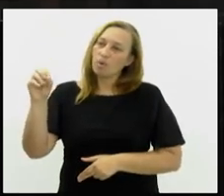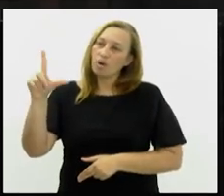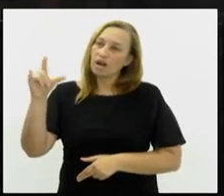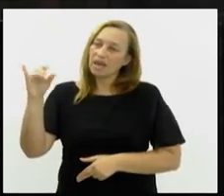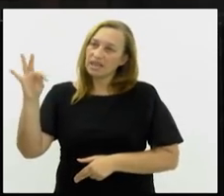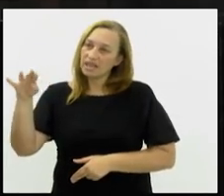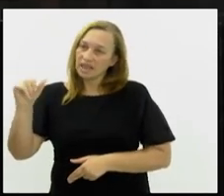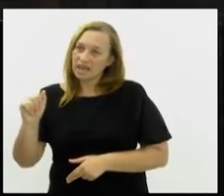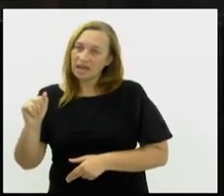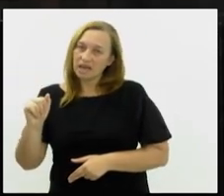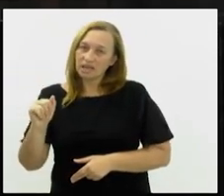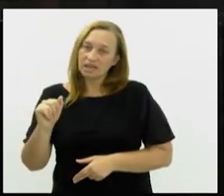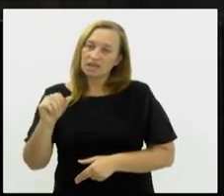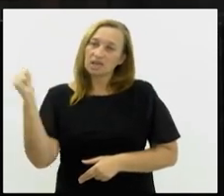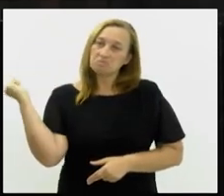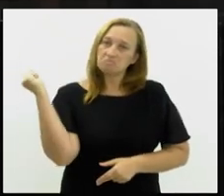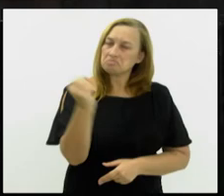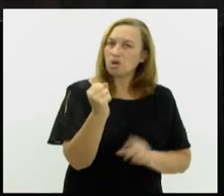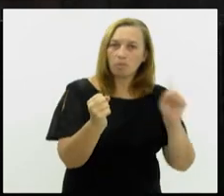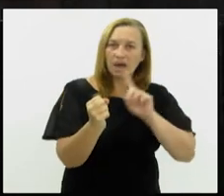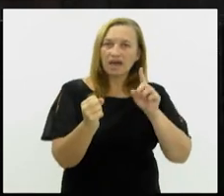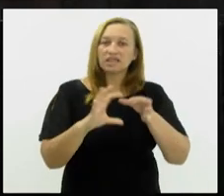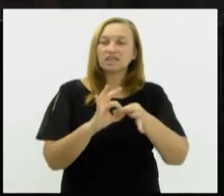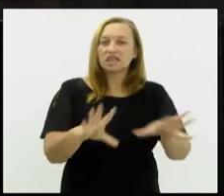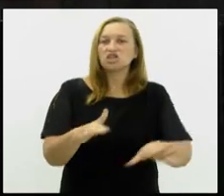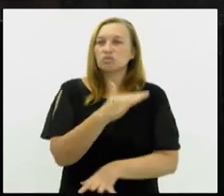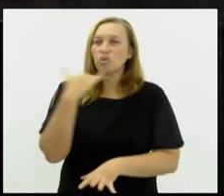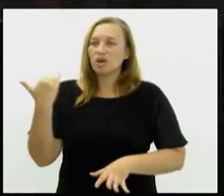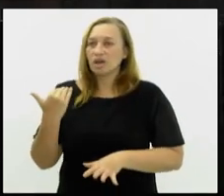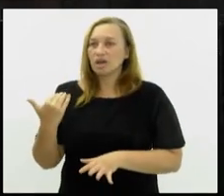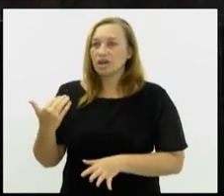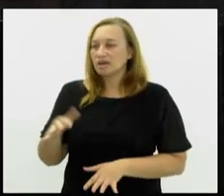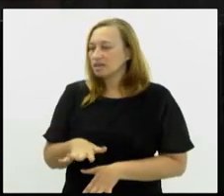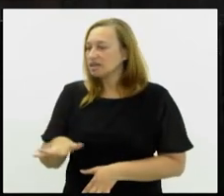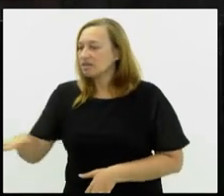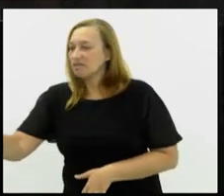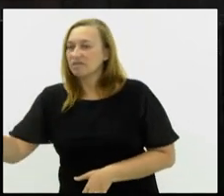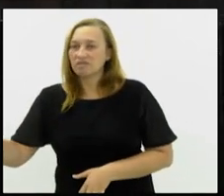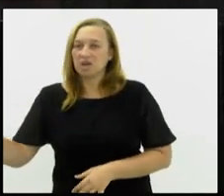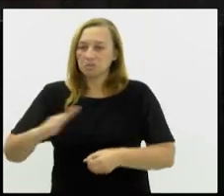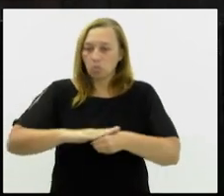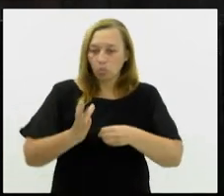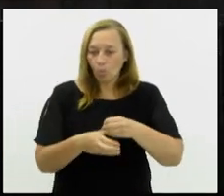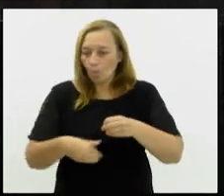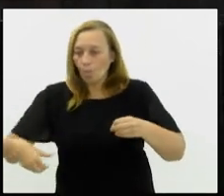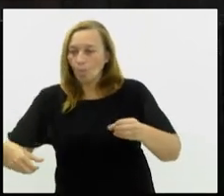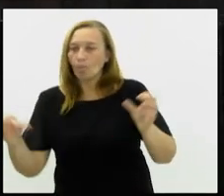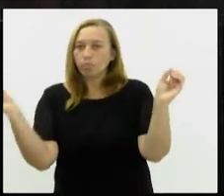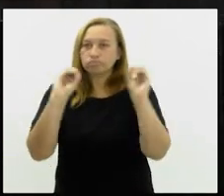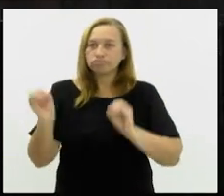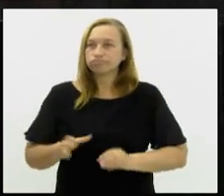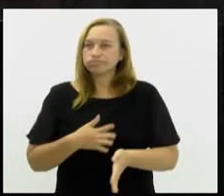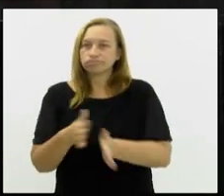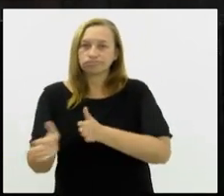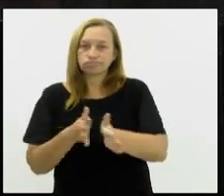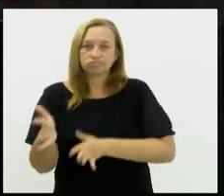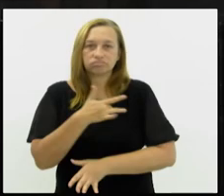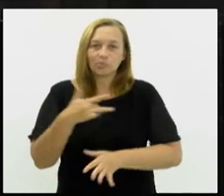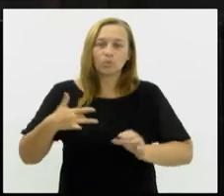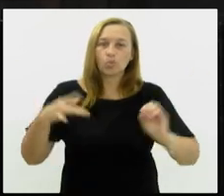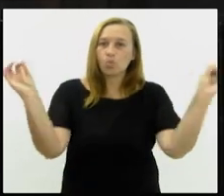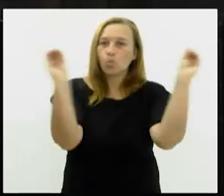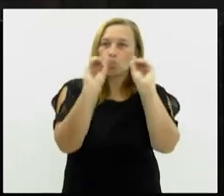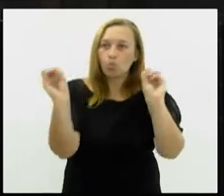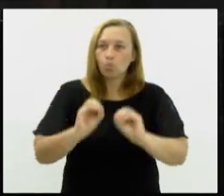do fuzil, deixa morrer dentro da favela da periferia sem saneamento básico, sem acesso à saúde digna, sem